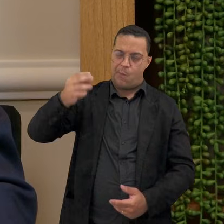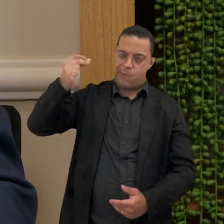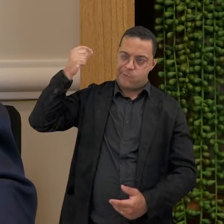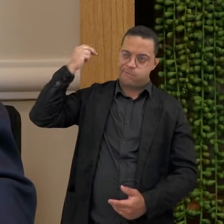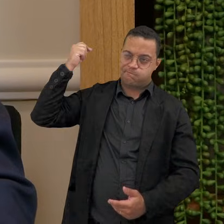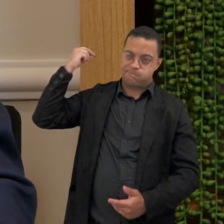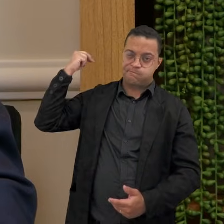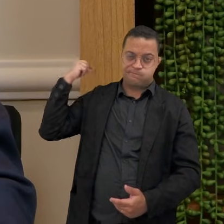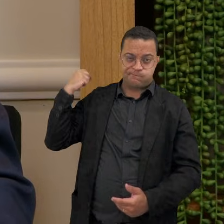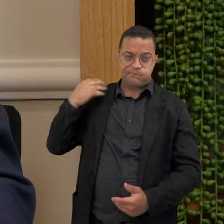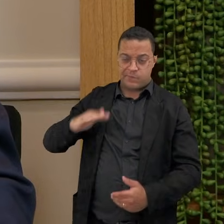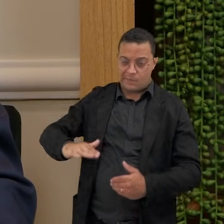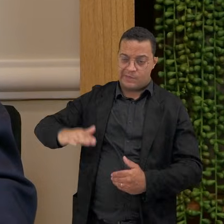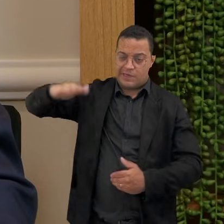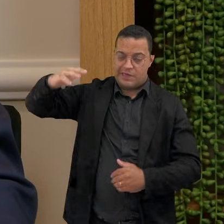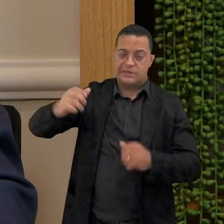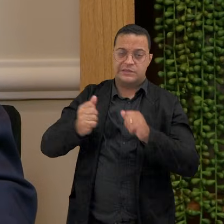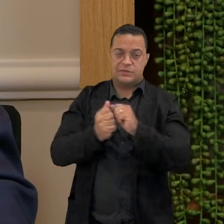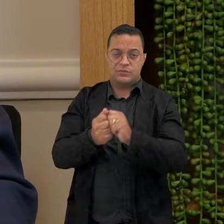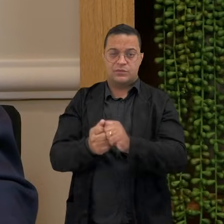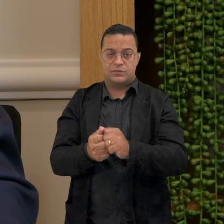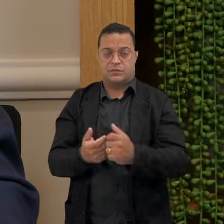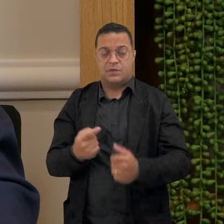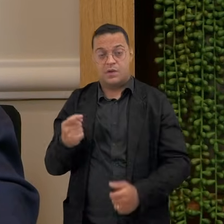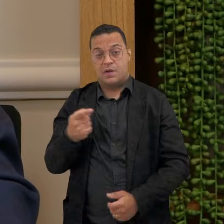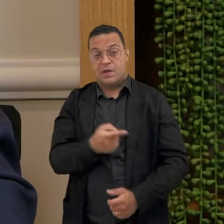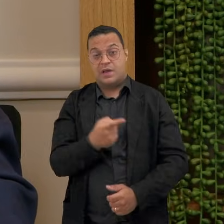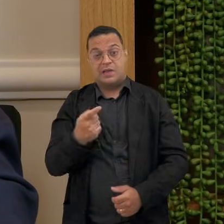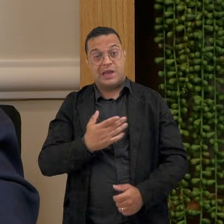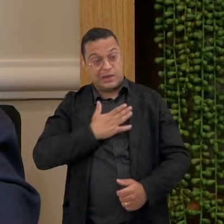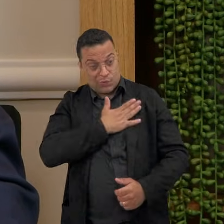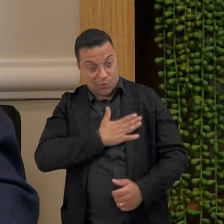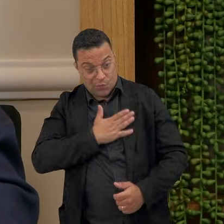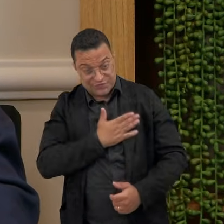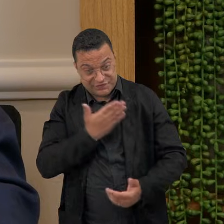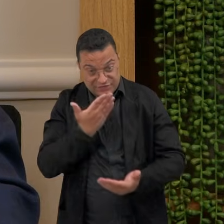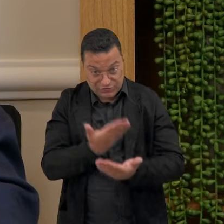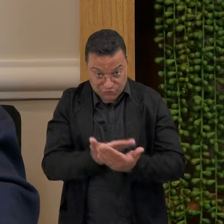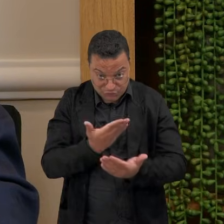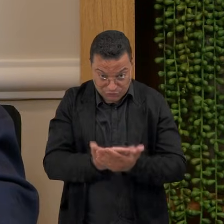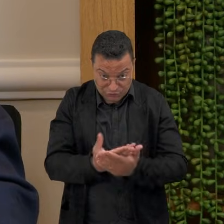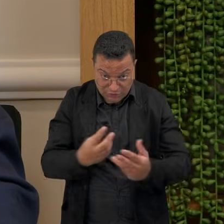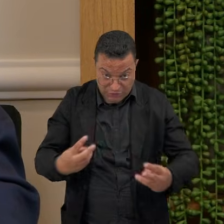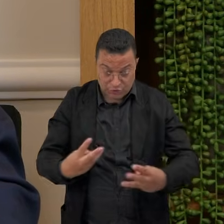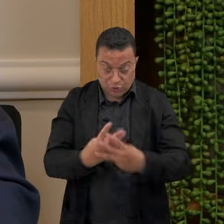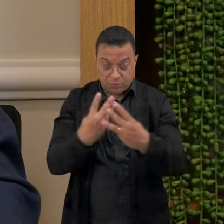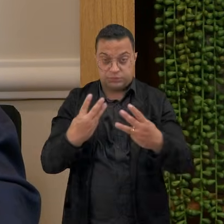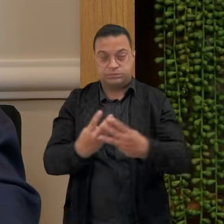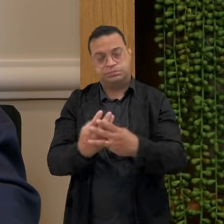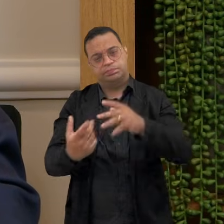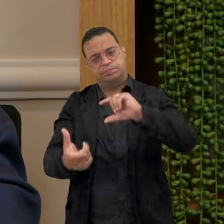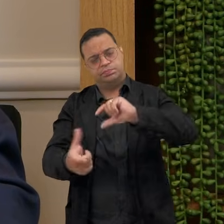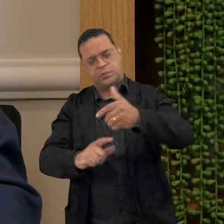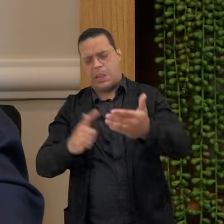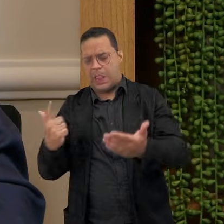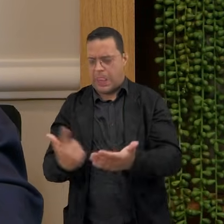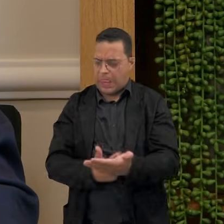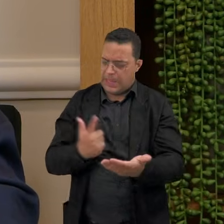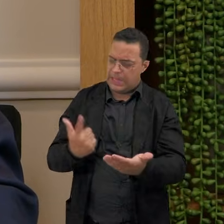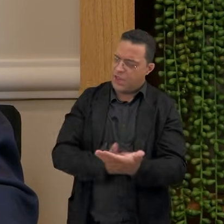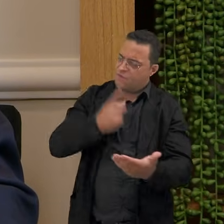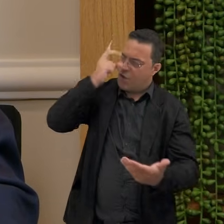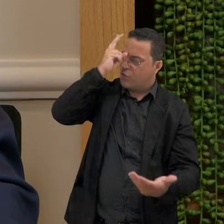juntos. Mas o Fernando, ele sempre gostou muito de estudar sobre Israel, livros de Israel,